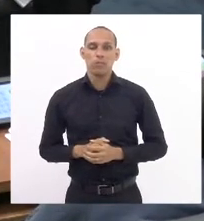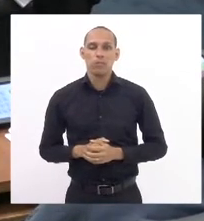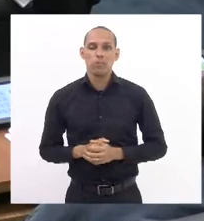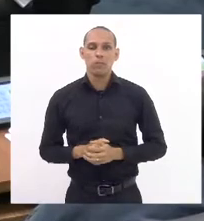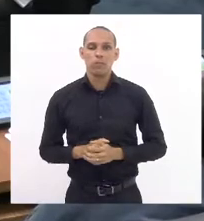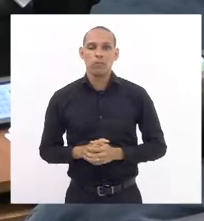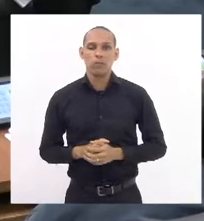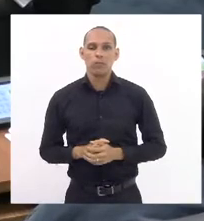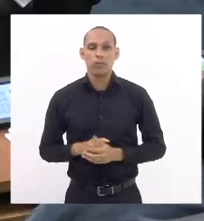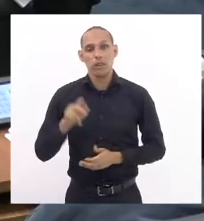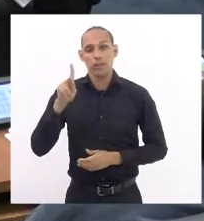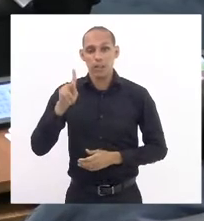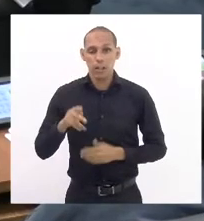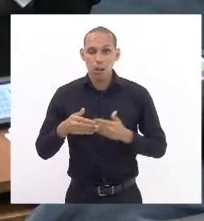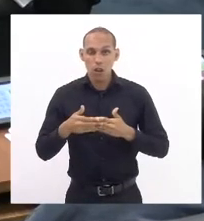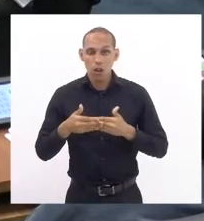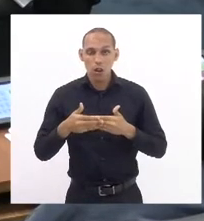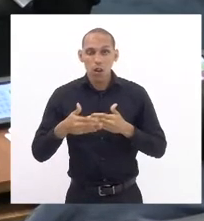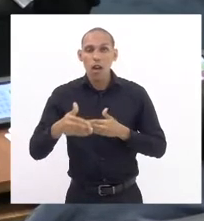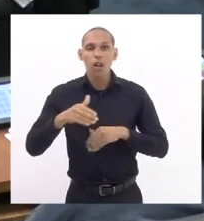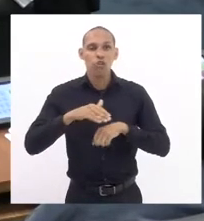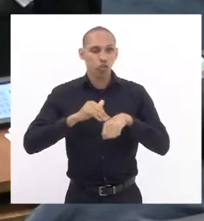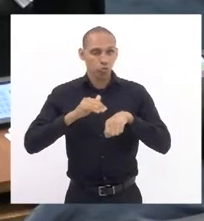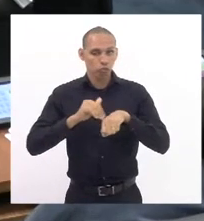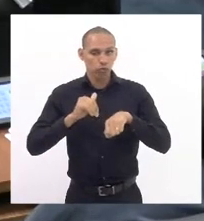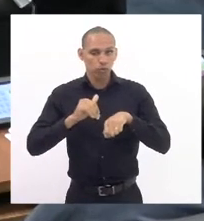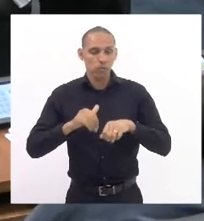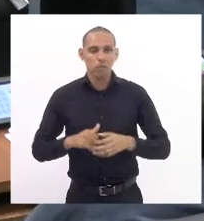a presidência irá proceder à chamada.